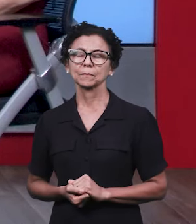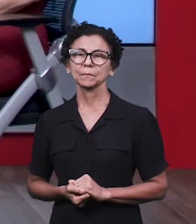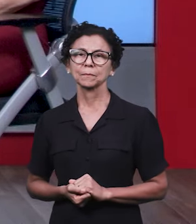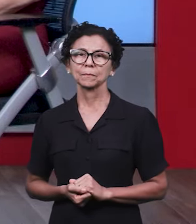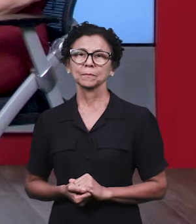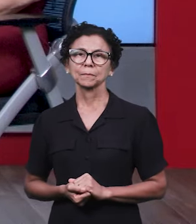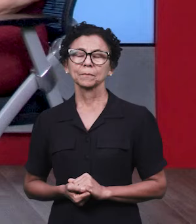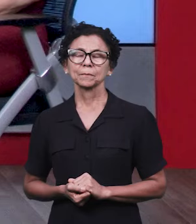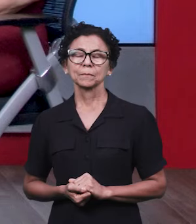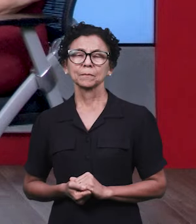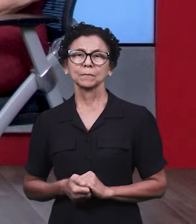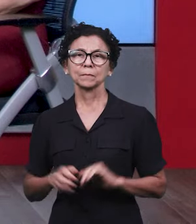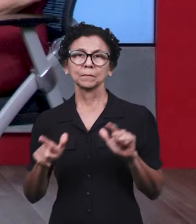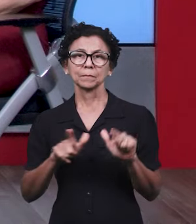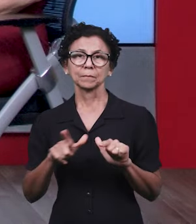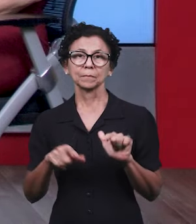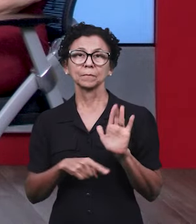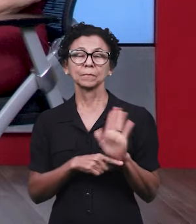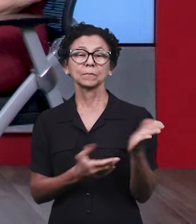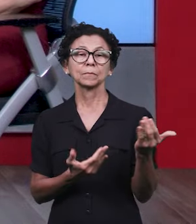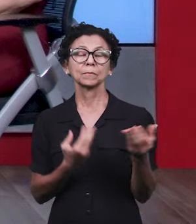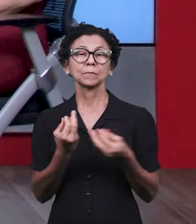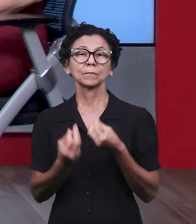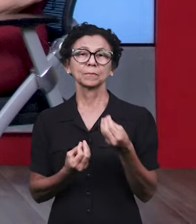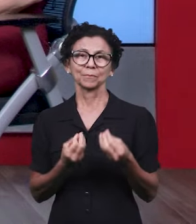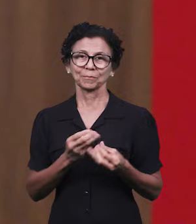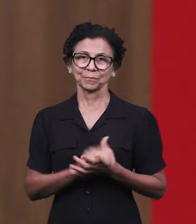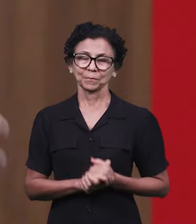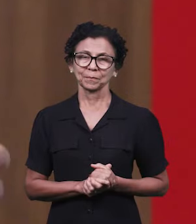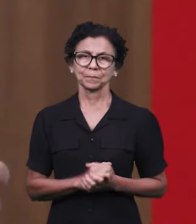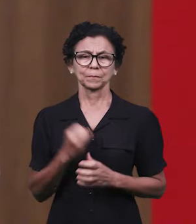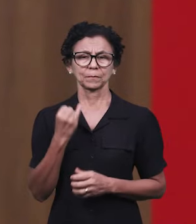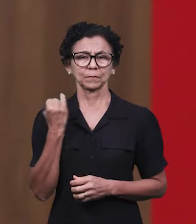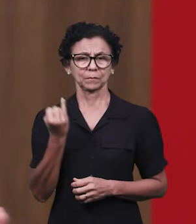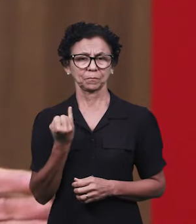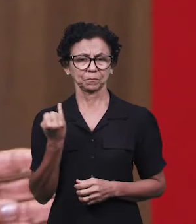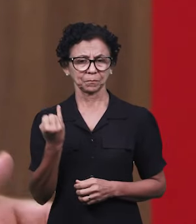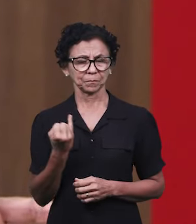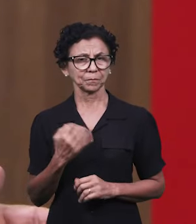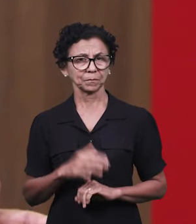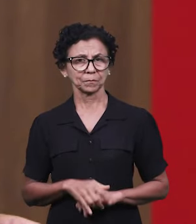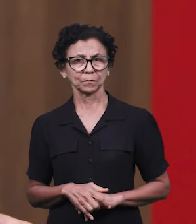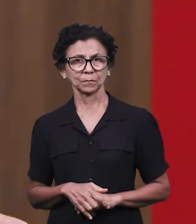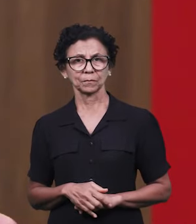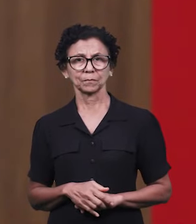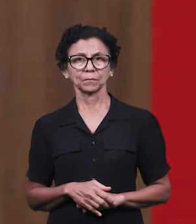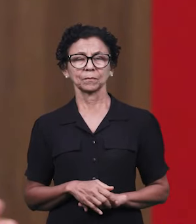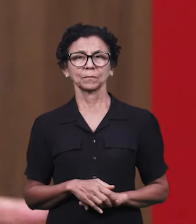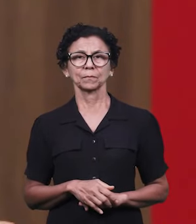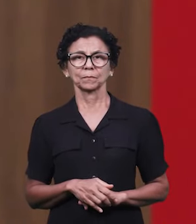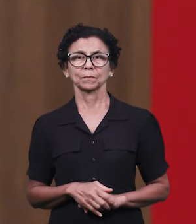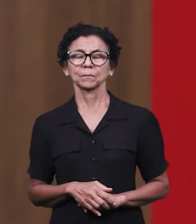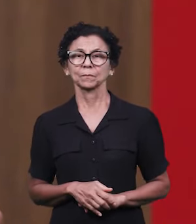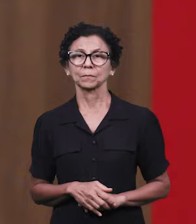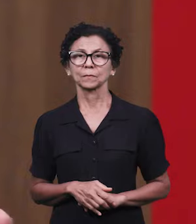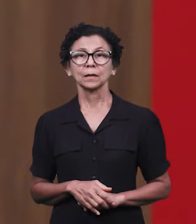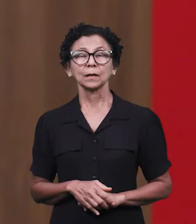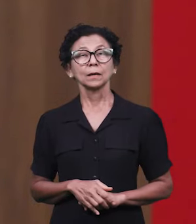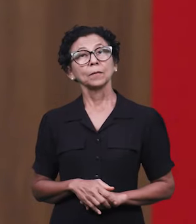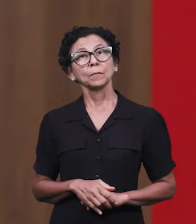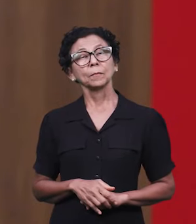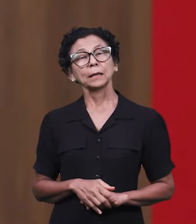Importantíssimo esse trabalho, até para a gente não ficar restrito a certo público, né? Então, só as